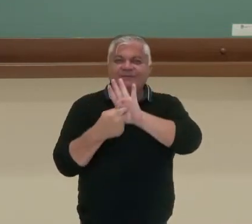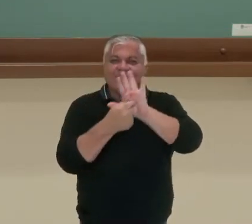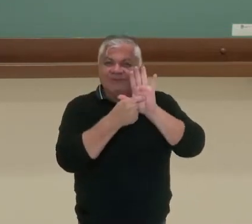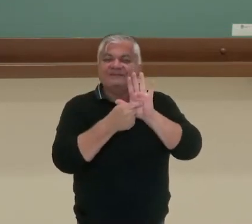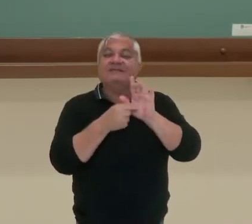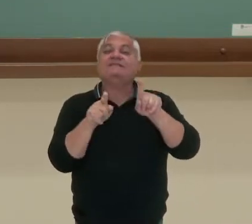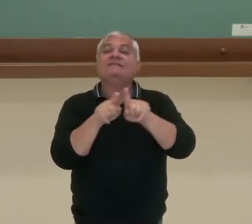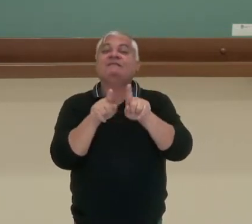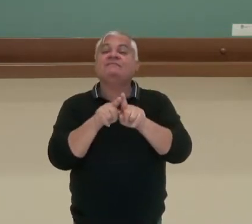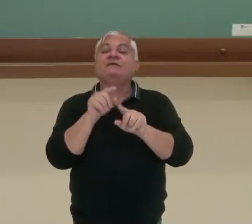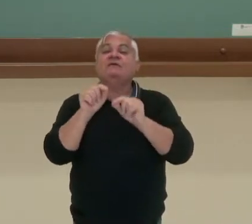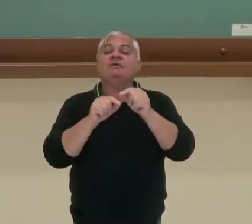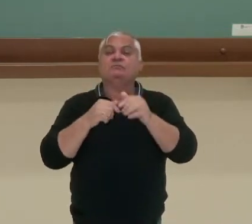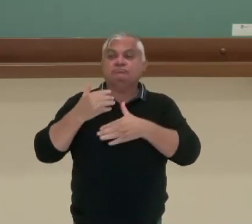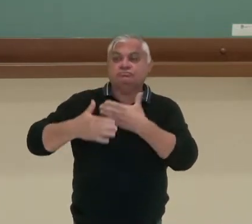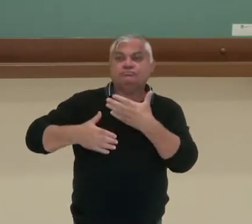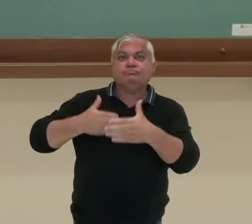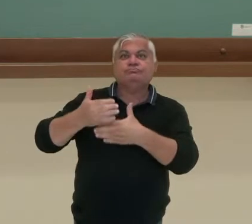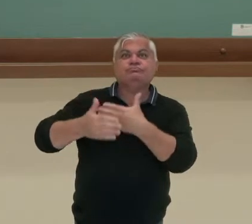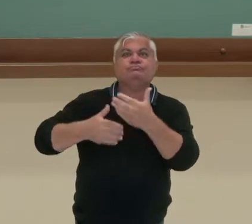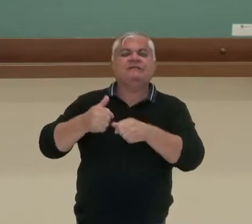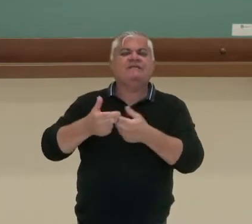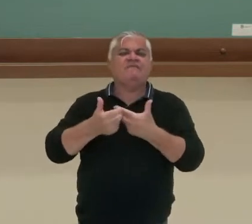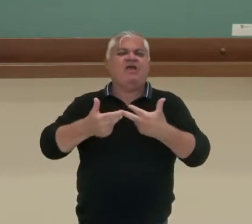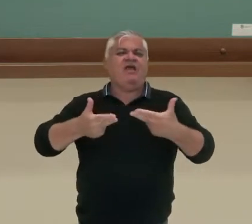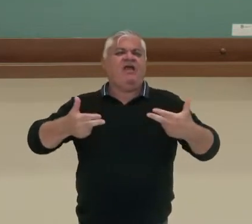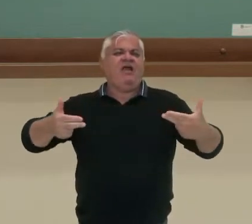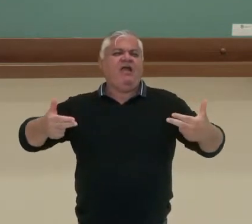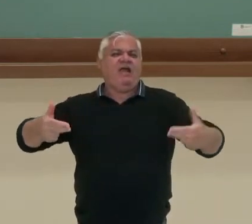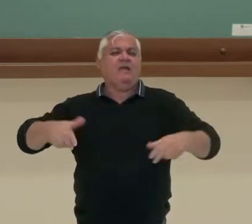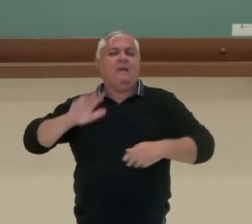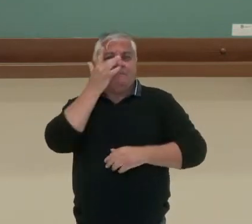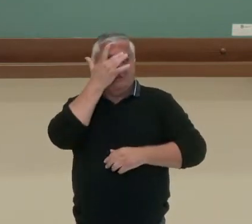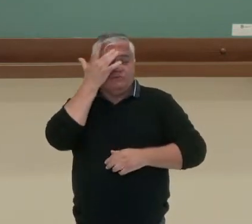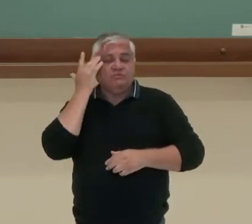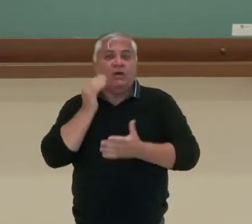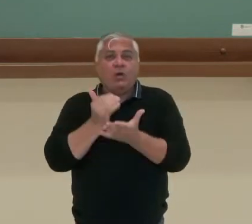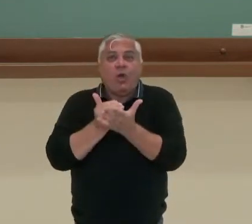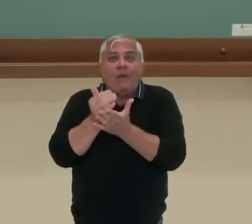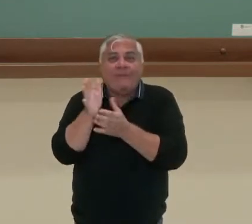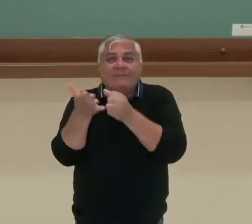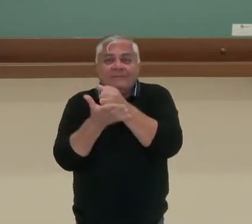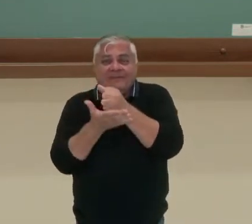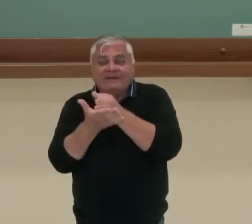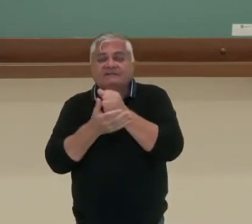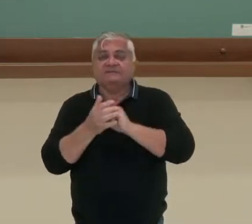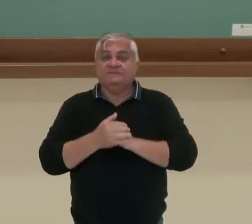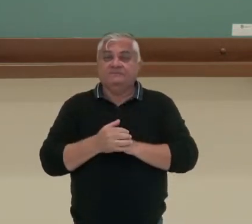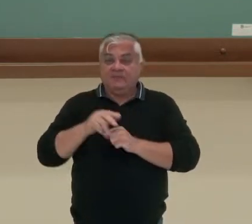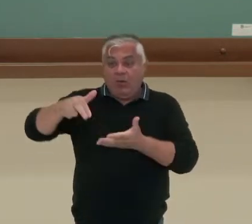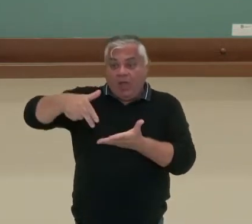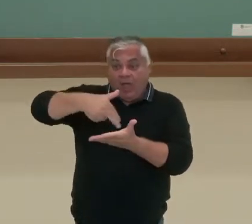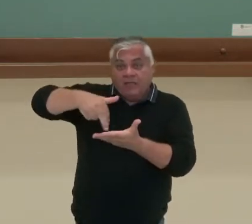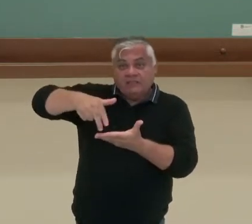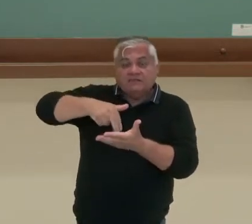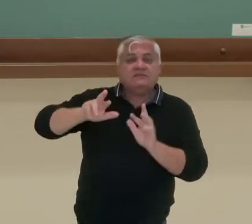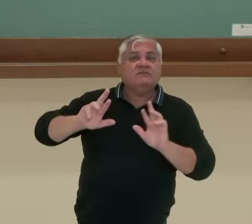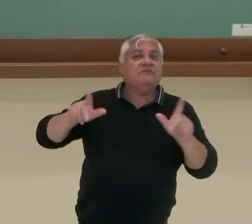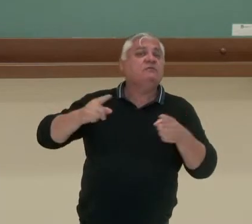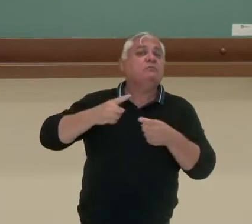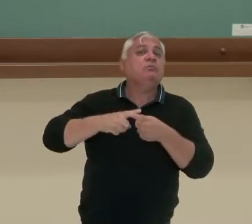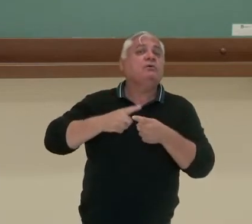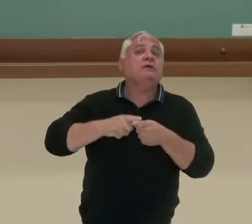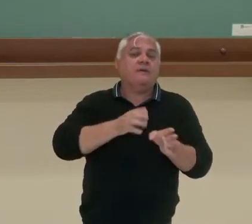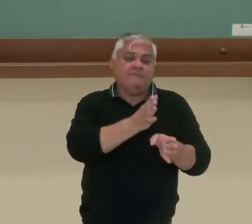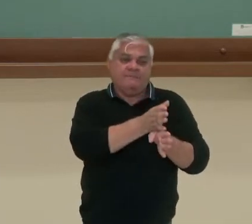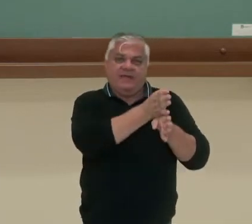Duncan também, está vindo com Rudolf Laban, então essas pessoas utilizaram toda a base. A dança contemporânea, qual que vai ser o diferencial? Ela vai utilizar